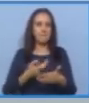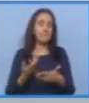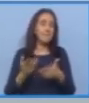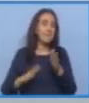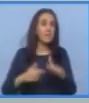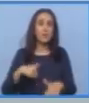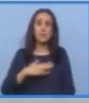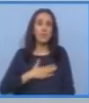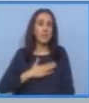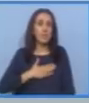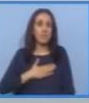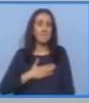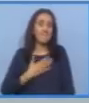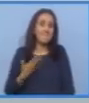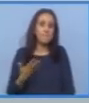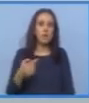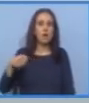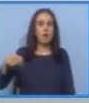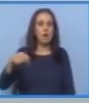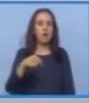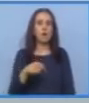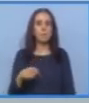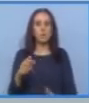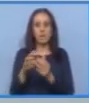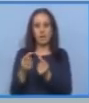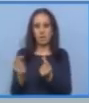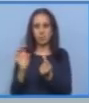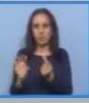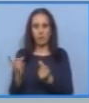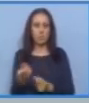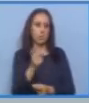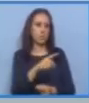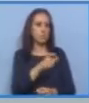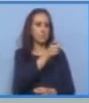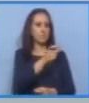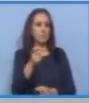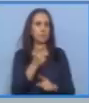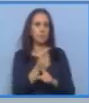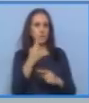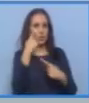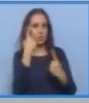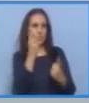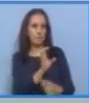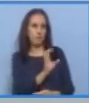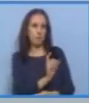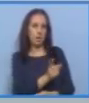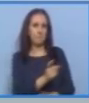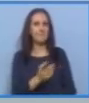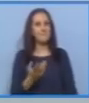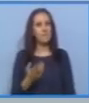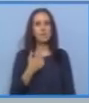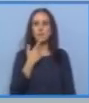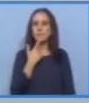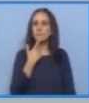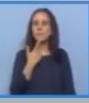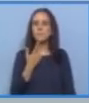sem intenção, não é? Uns porque rezam de uma determinada forma, outros porque se exprimem de uma determinada forma. Percebermos que